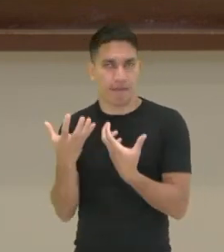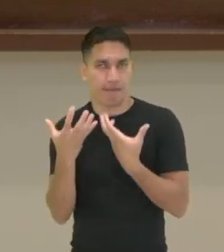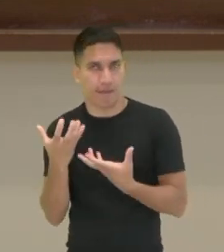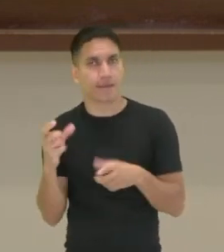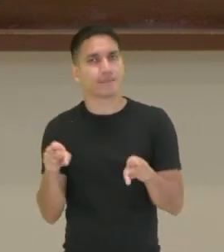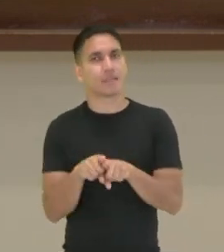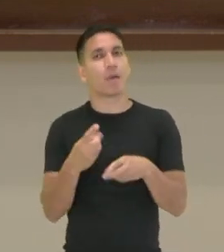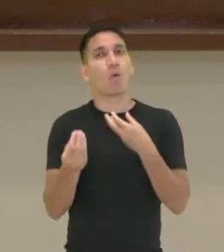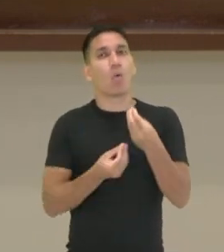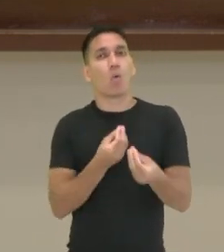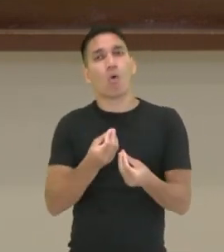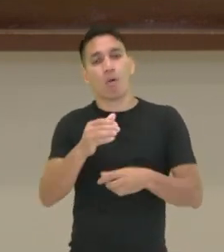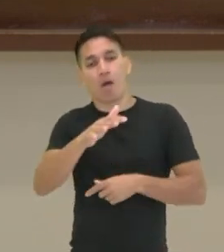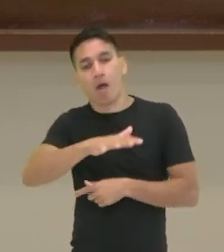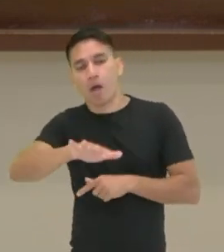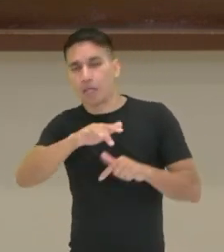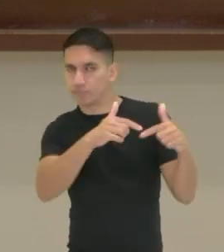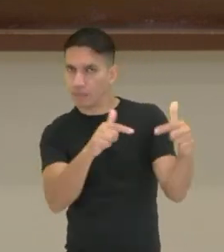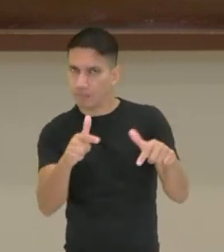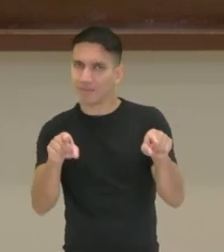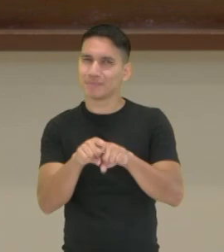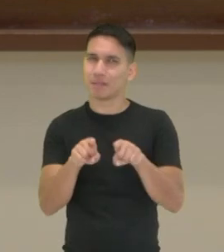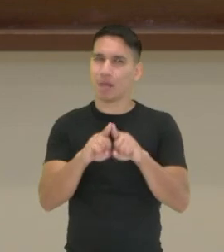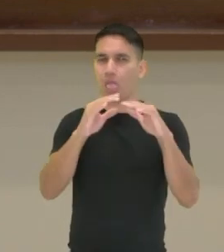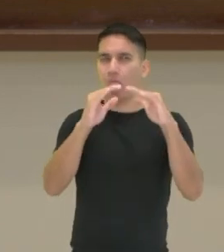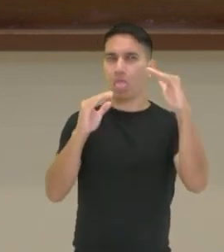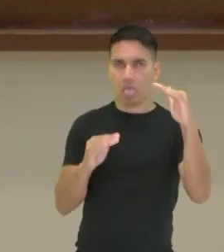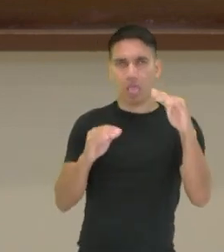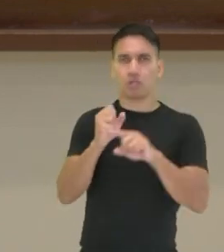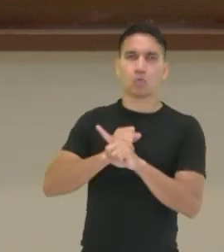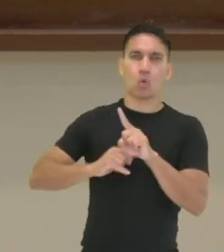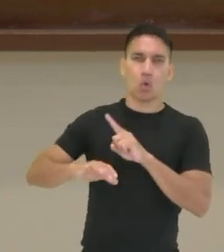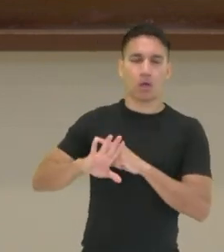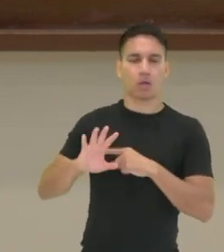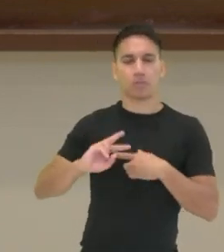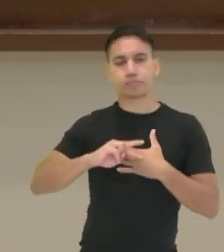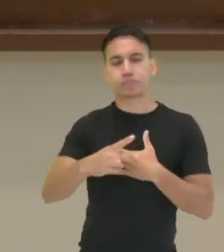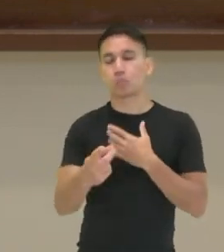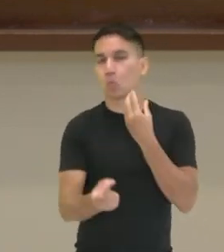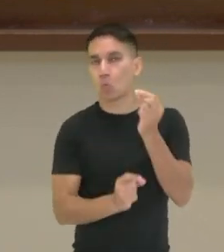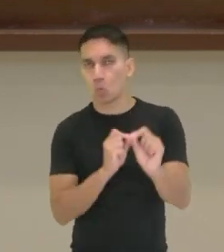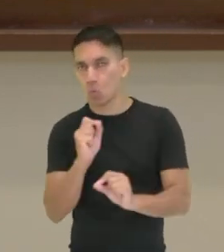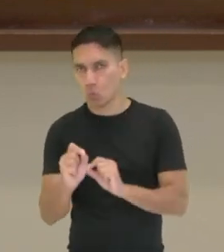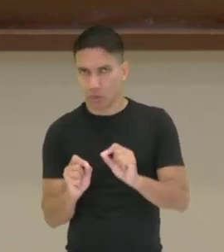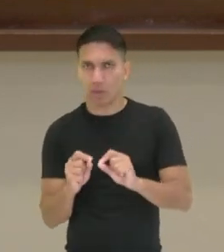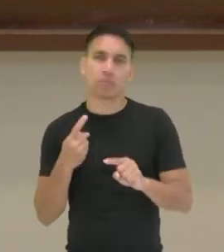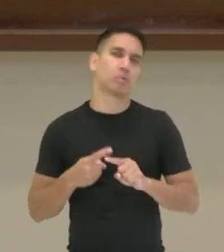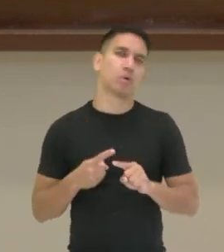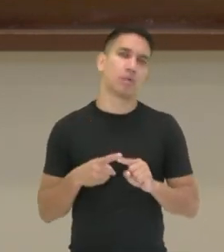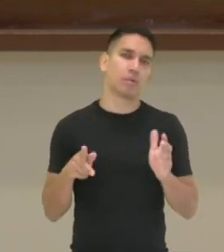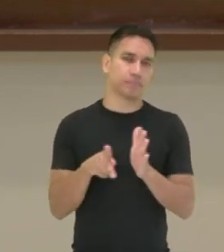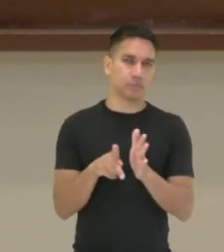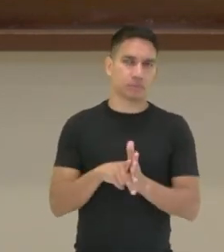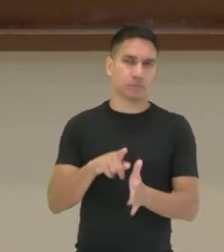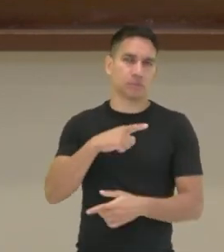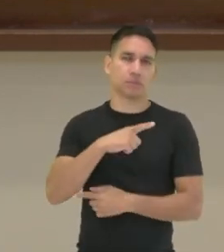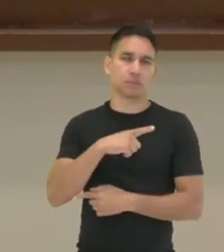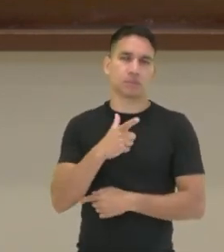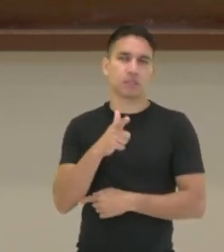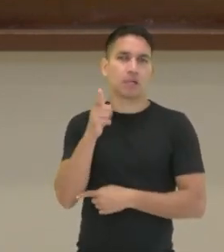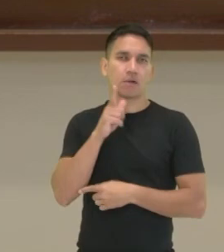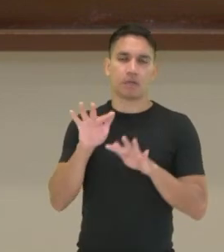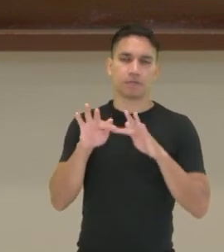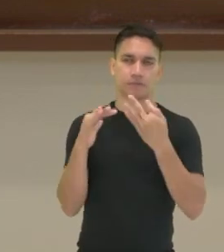do trabalho e as desigualdades sociais também impactam nesse sentido. Afinal de contas, as famílias têm também